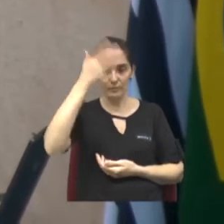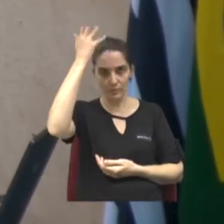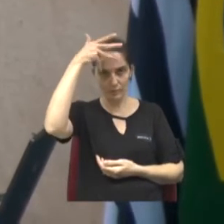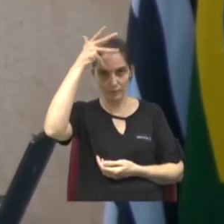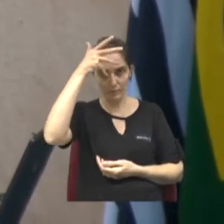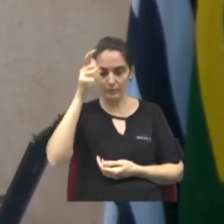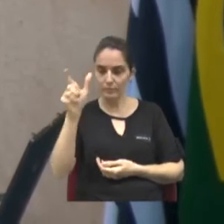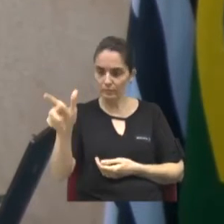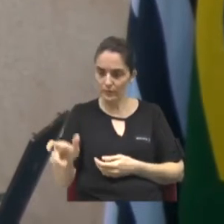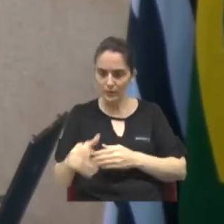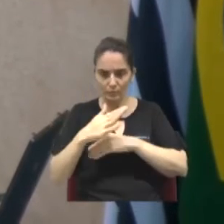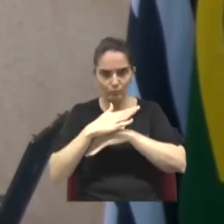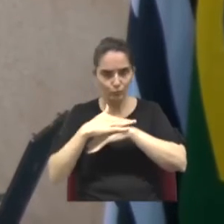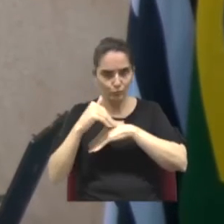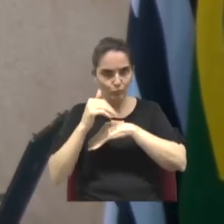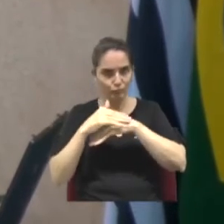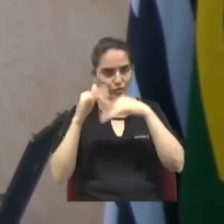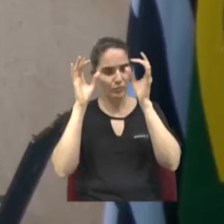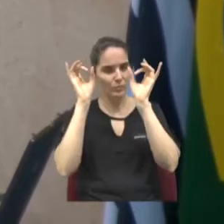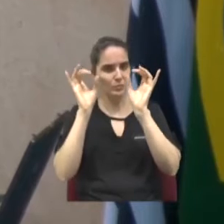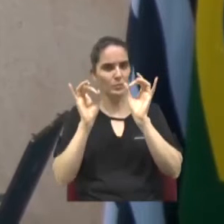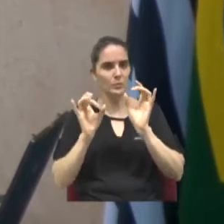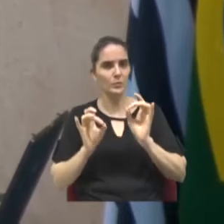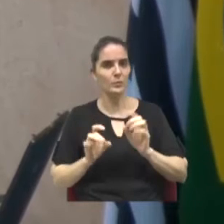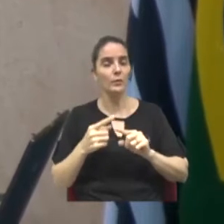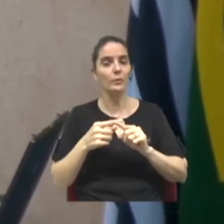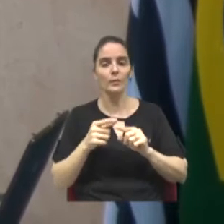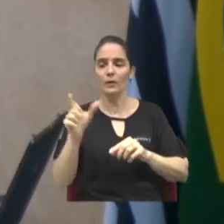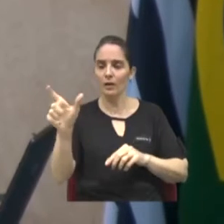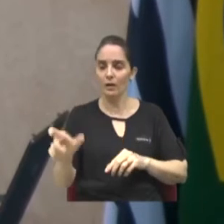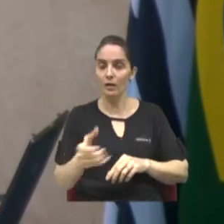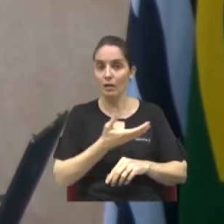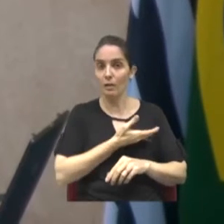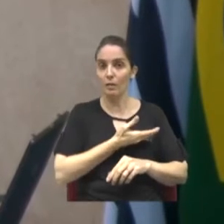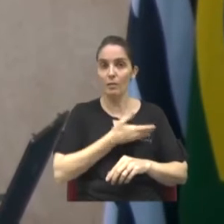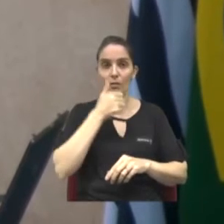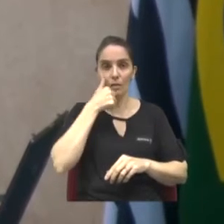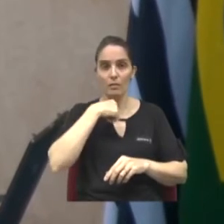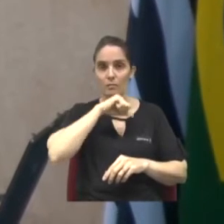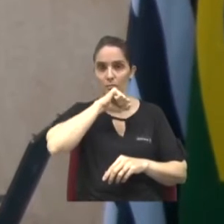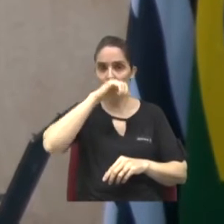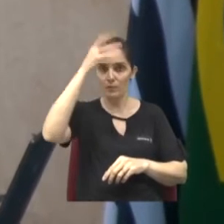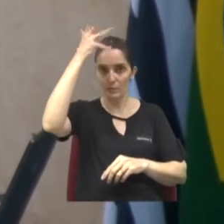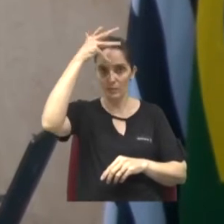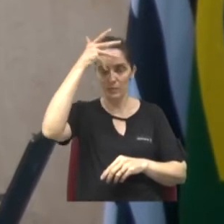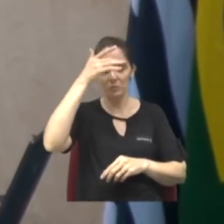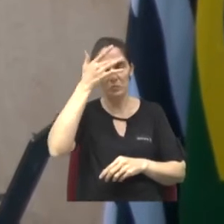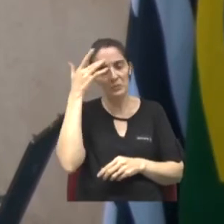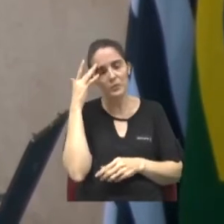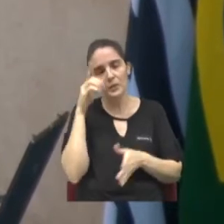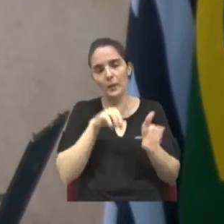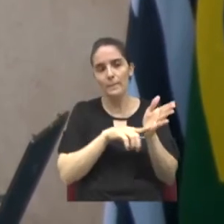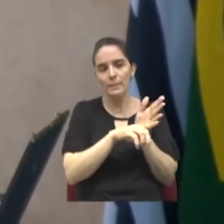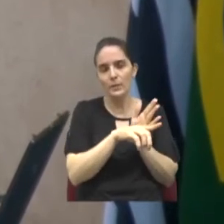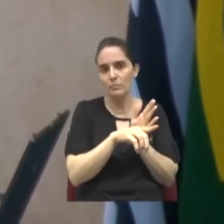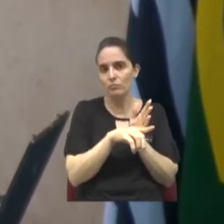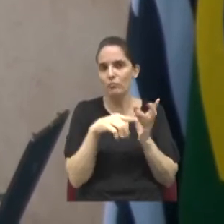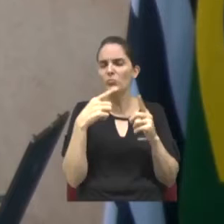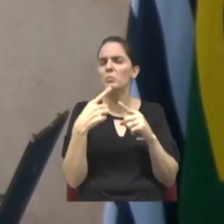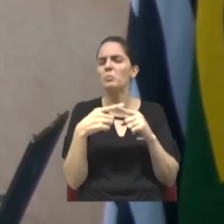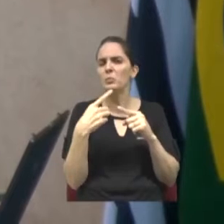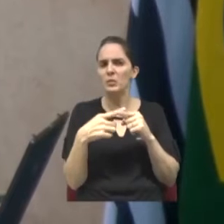carinho todo especial pela amizade que tinha com a minha mãe. Alguns me questionaram